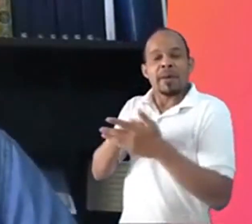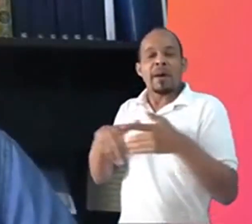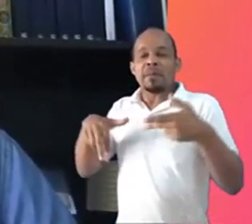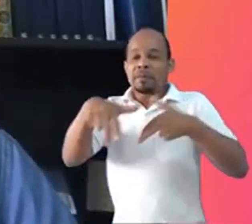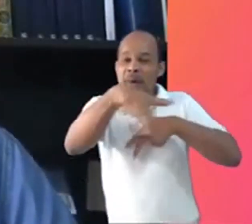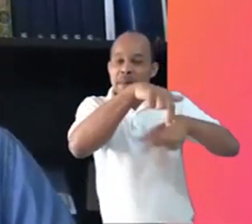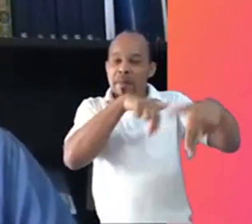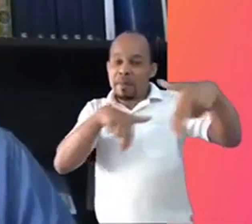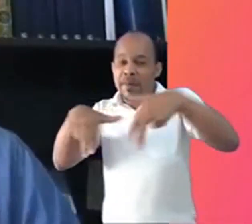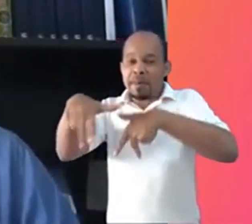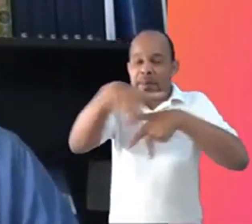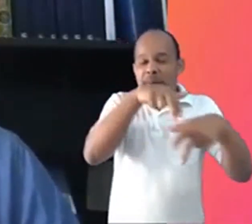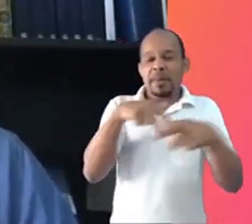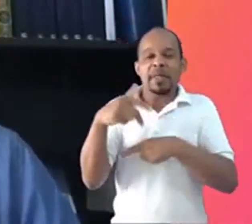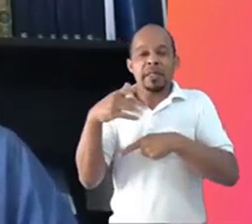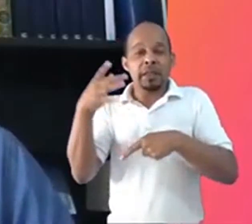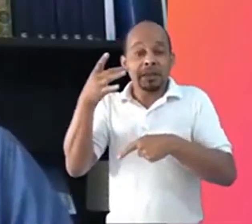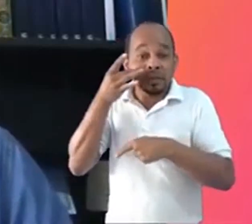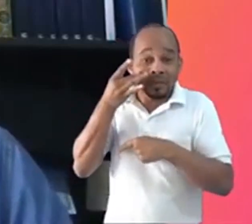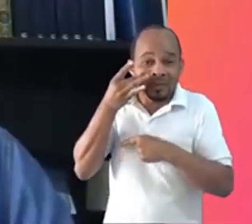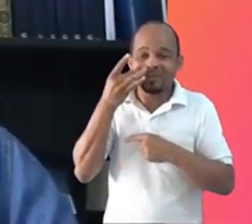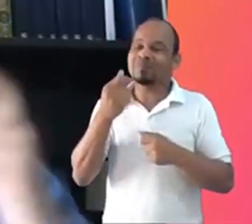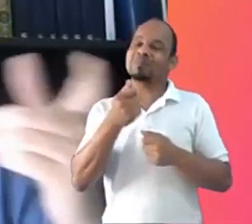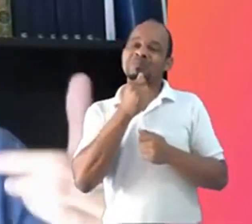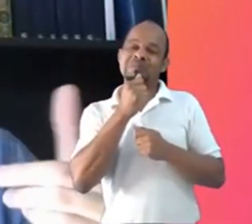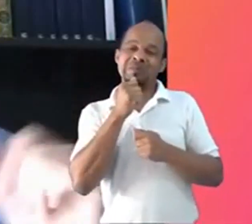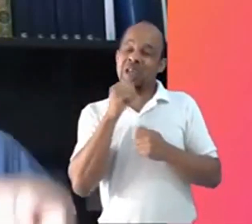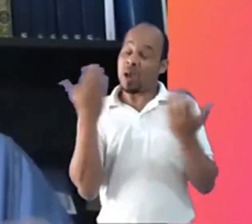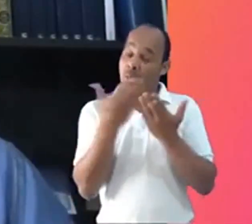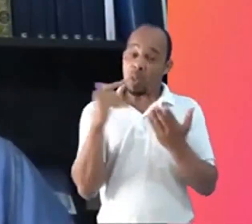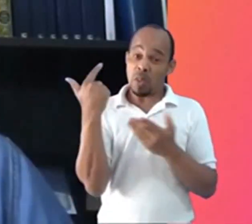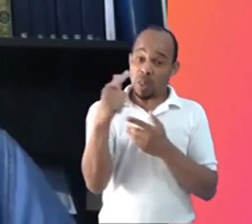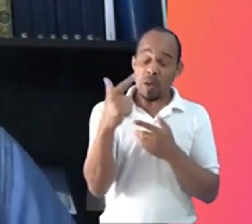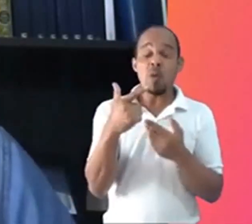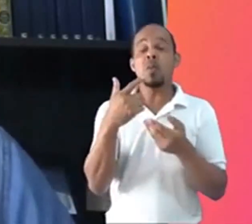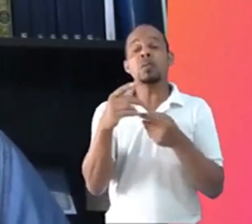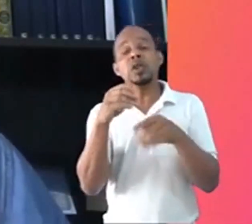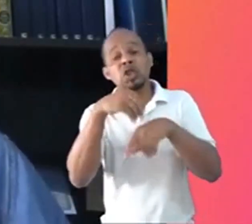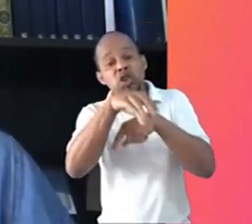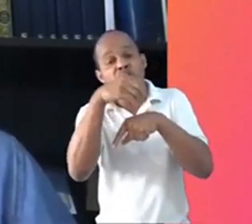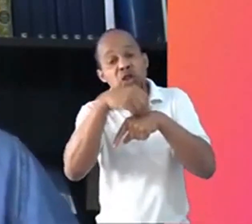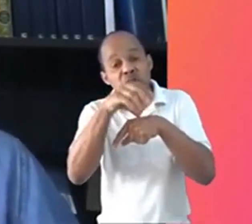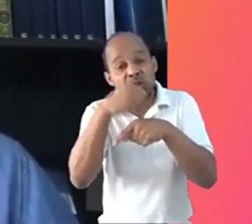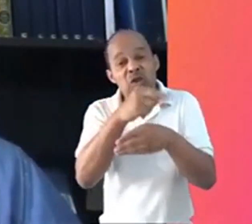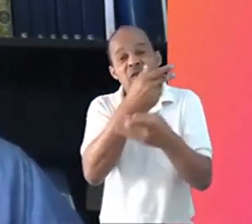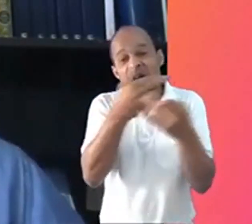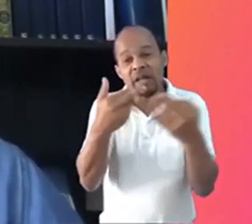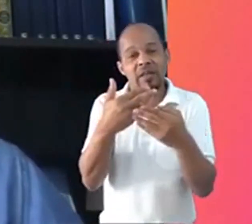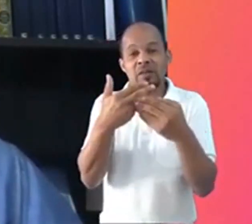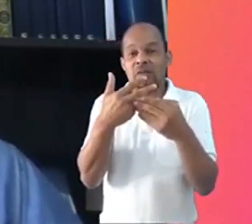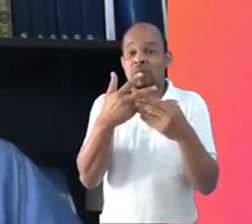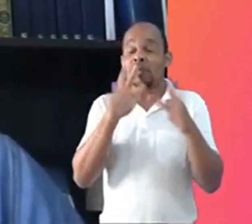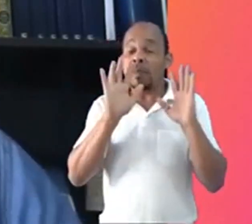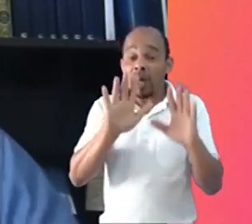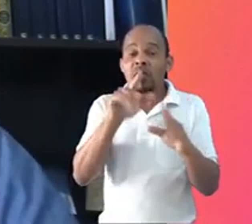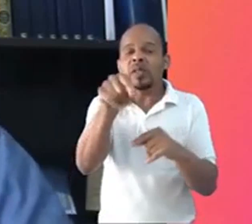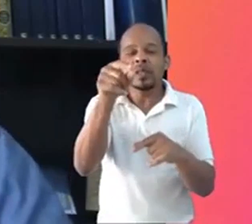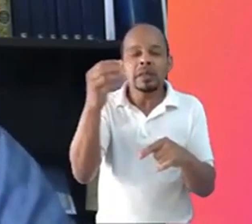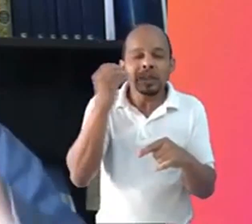pelo corredor, trocar aquelas dicas de que disciplina é mais complicada, o que que o professor fulano gosta, como é que eu faço para passar naquela